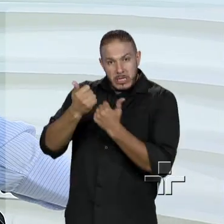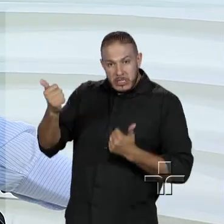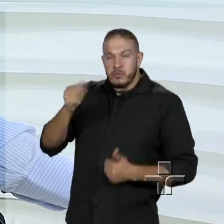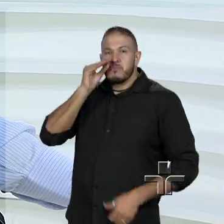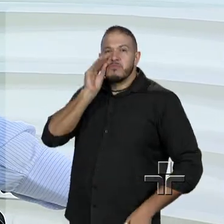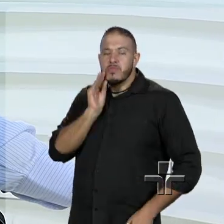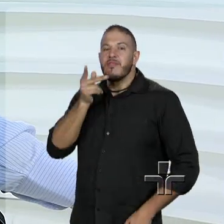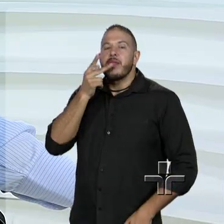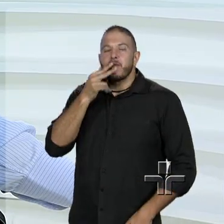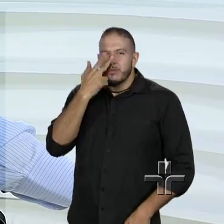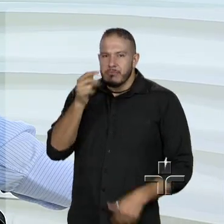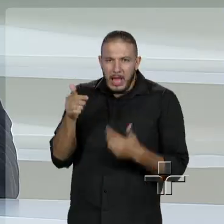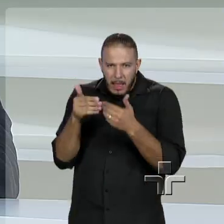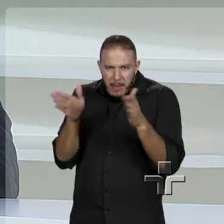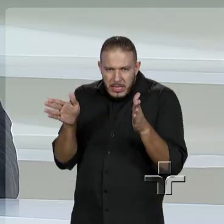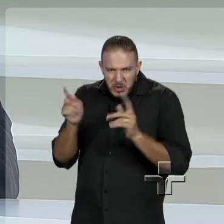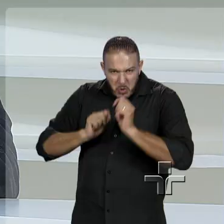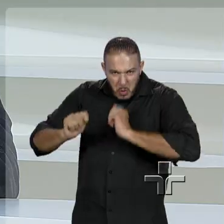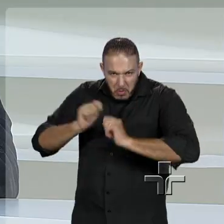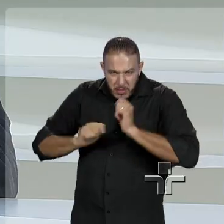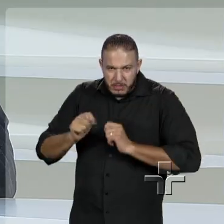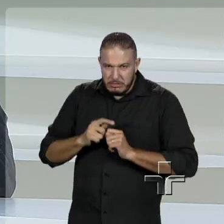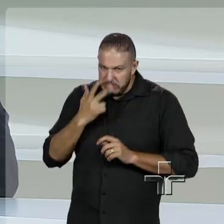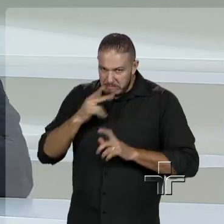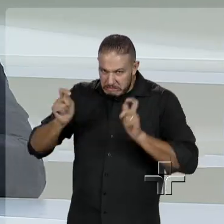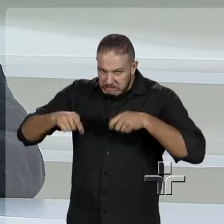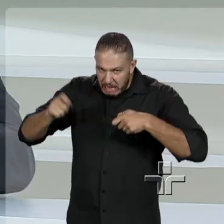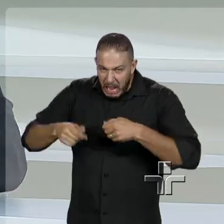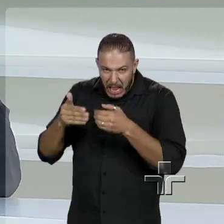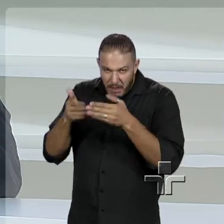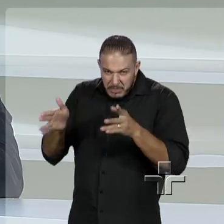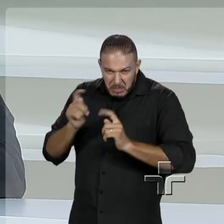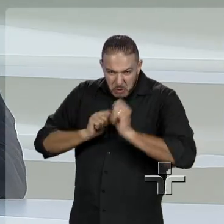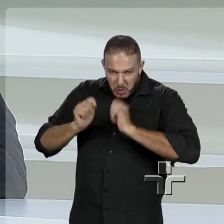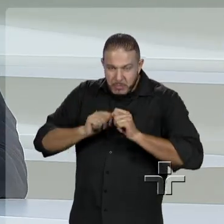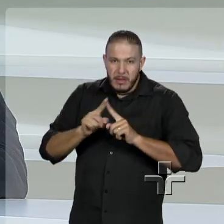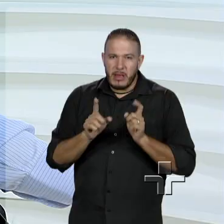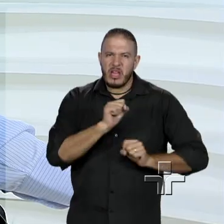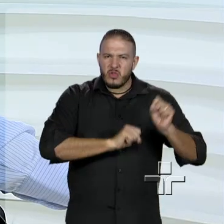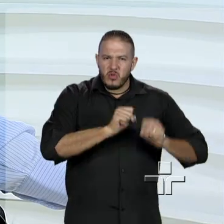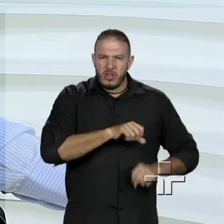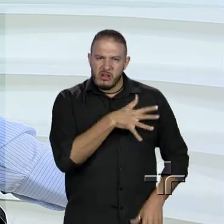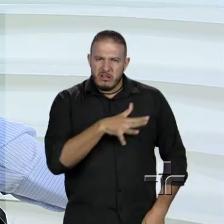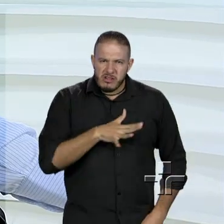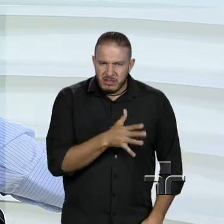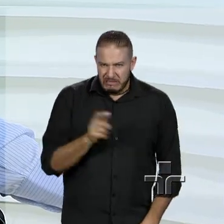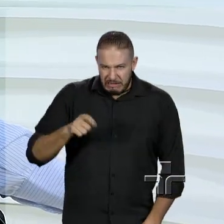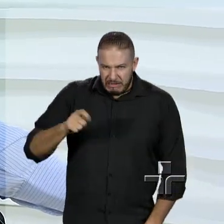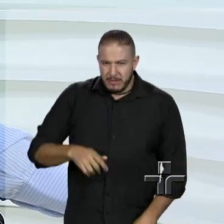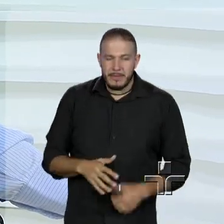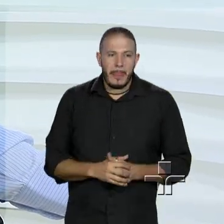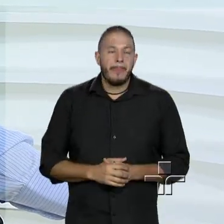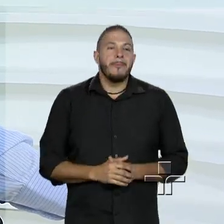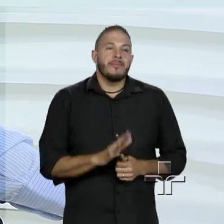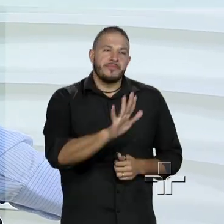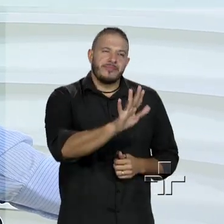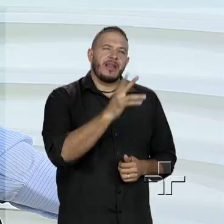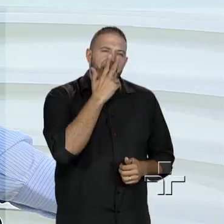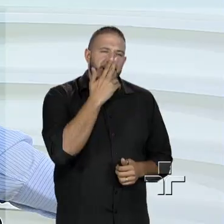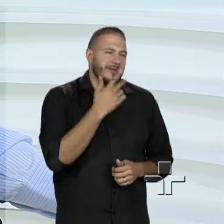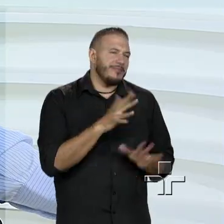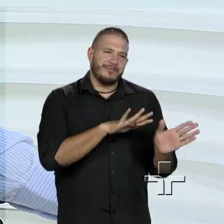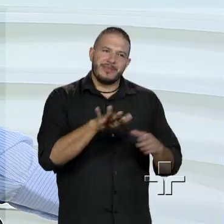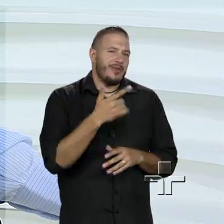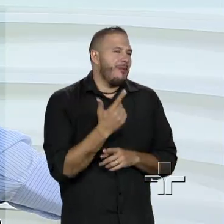abertura econômica. Dá para abrir a economia com a indústria muito fragilizada? Eu acho que aí é uma questão que precisa de uma outra